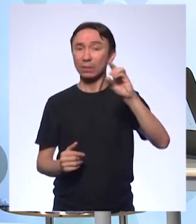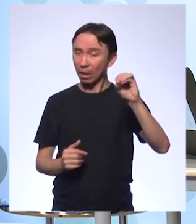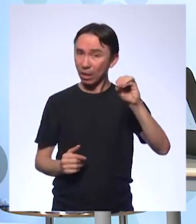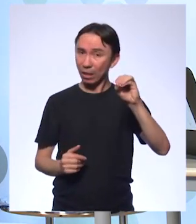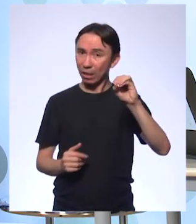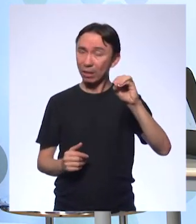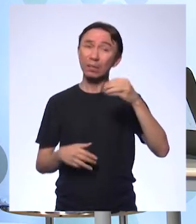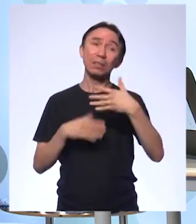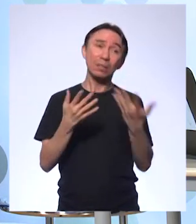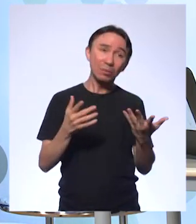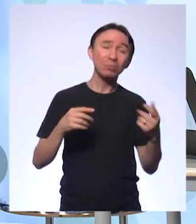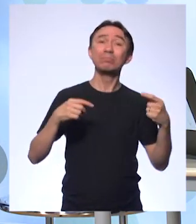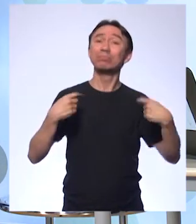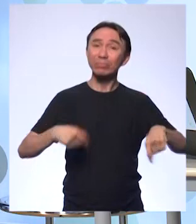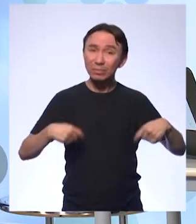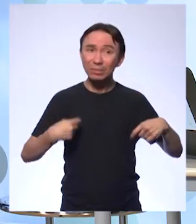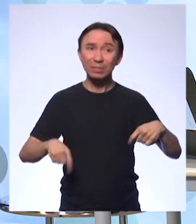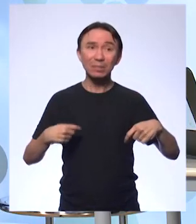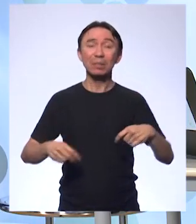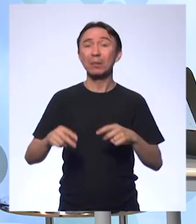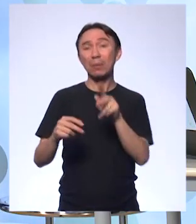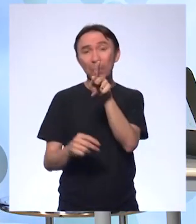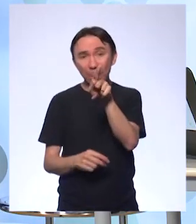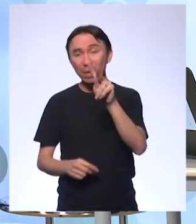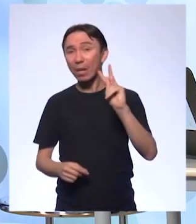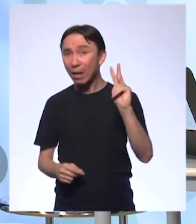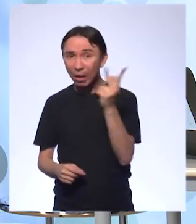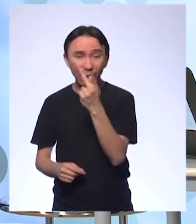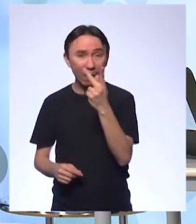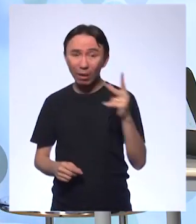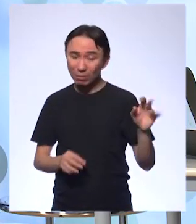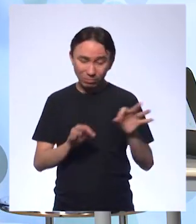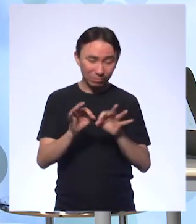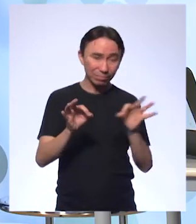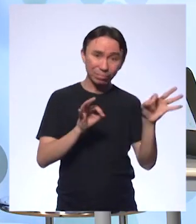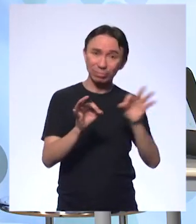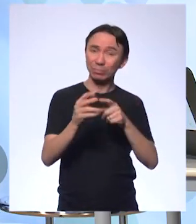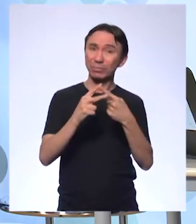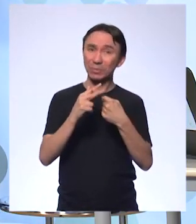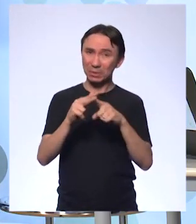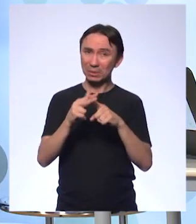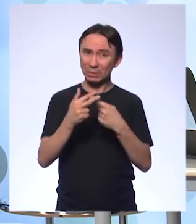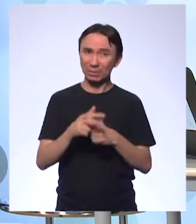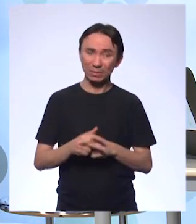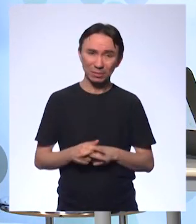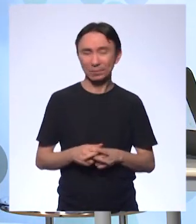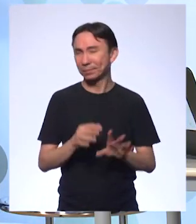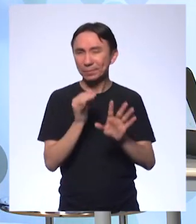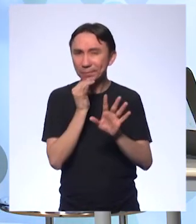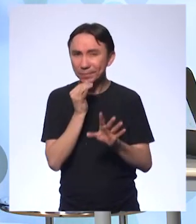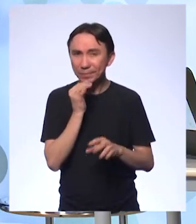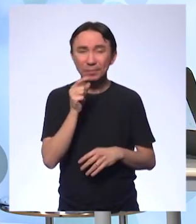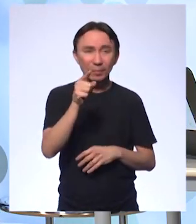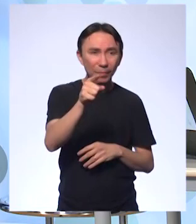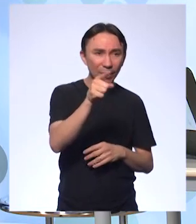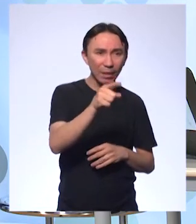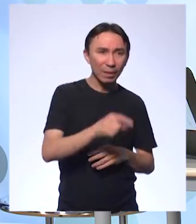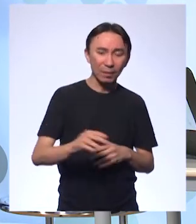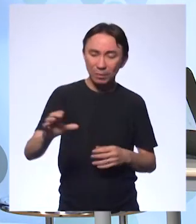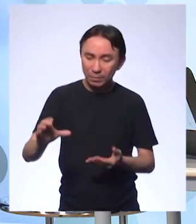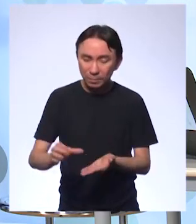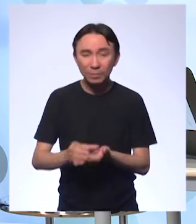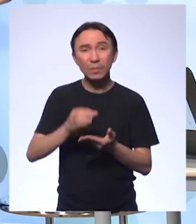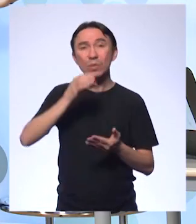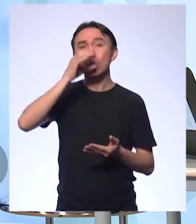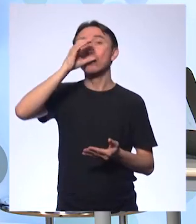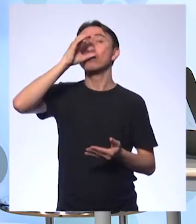pH. Então, imagina você beber num copo de vinagre, vocês não vão aguentar. Um suco de limão puro, sem açúcar, vocês não conseguem. Nem o